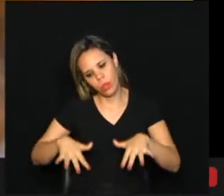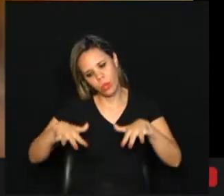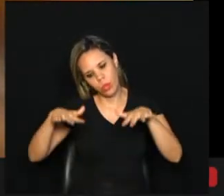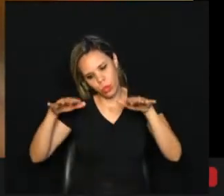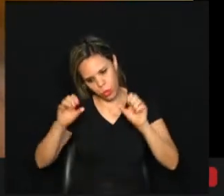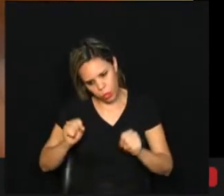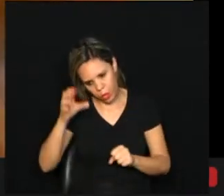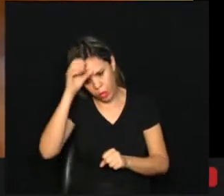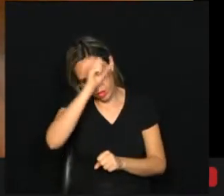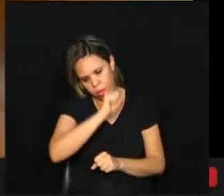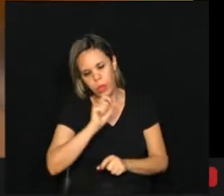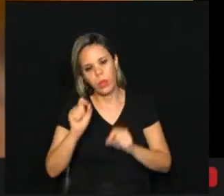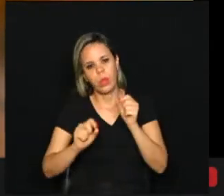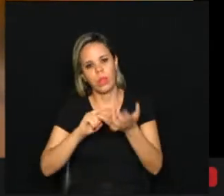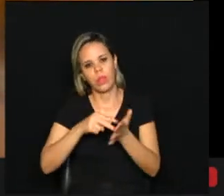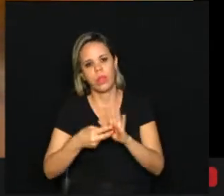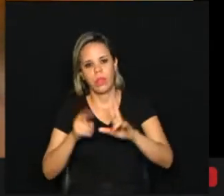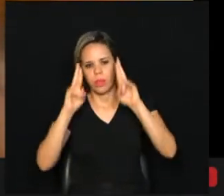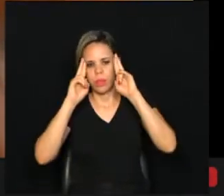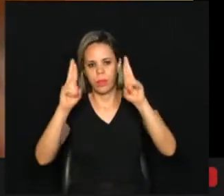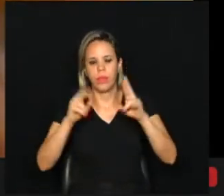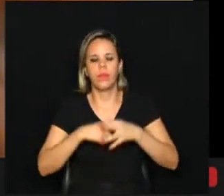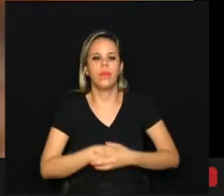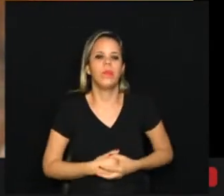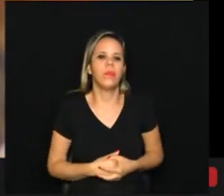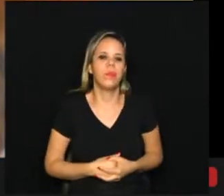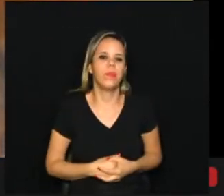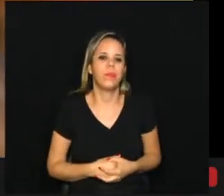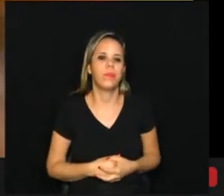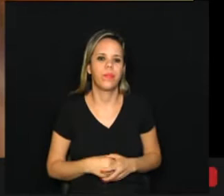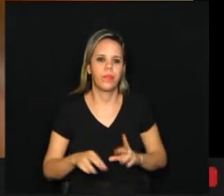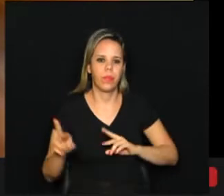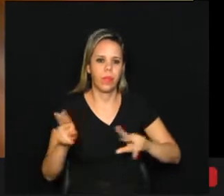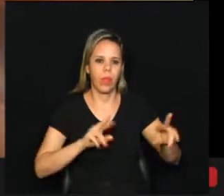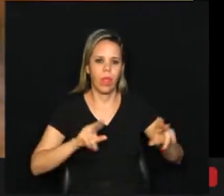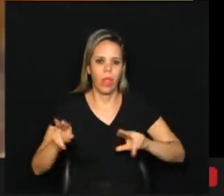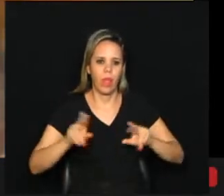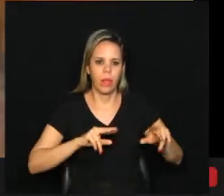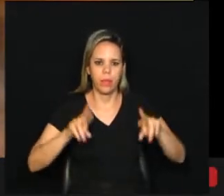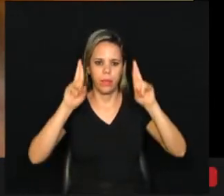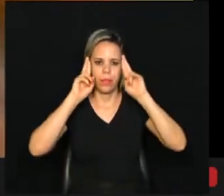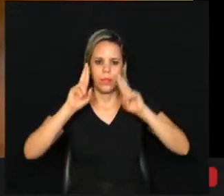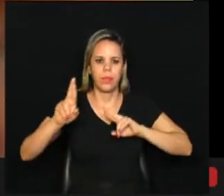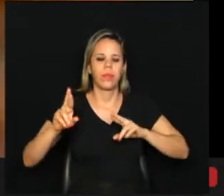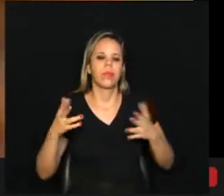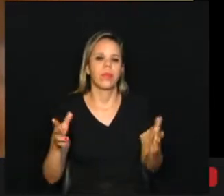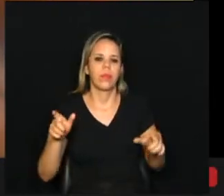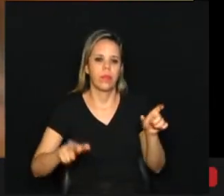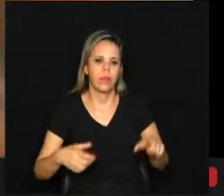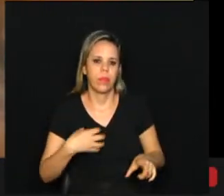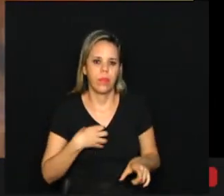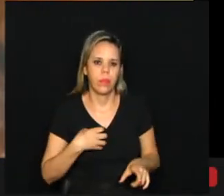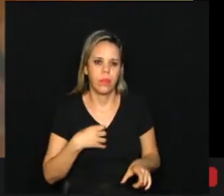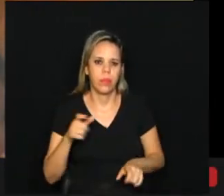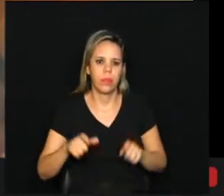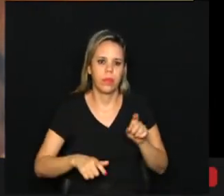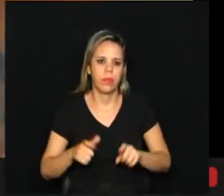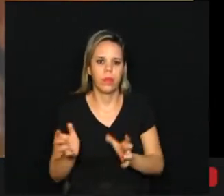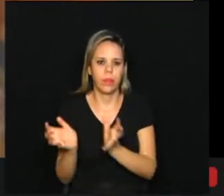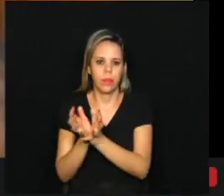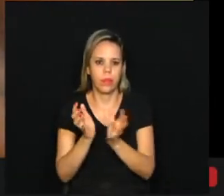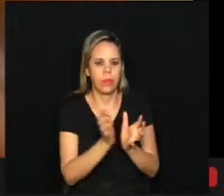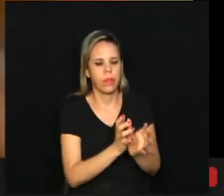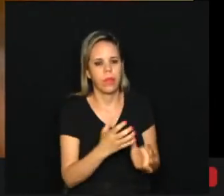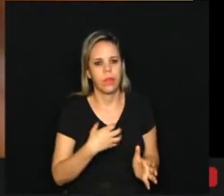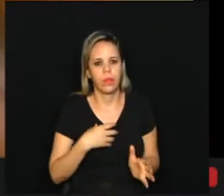pode aprender o que é o respeito, né? Respeitar a diversidade, respeitar as diferenças, respeitar as pessoas como elas